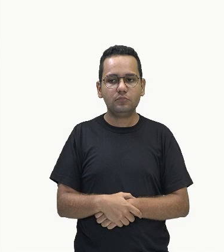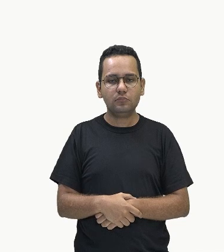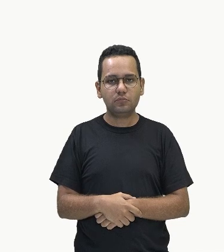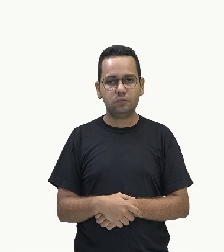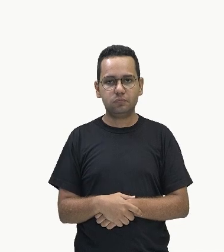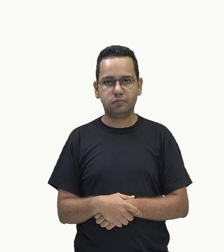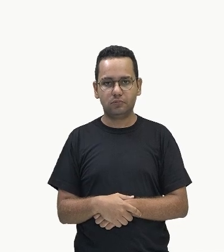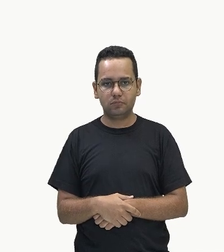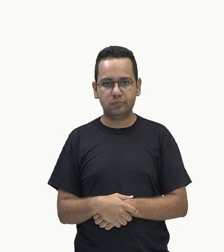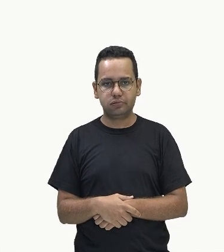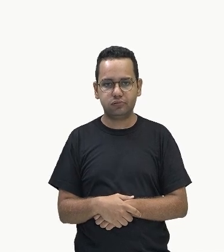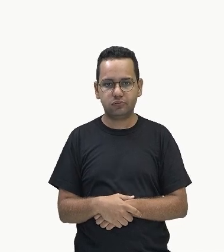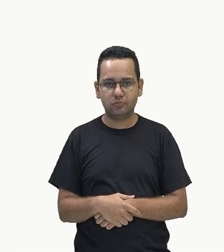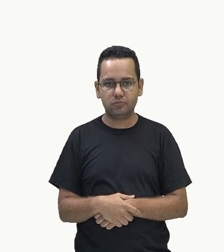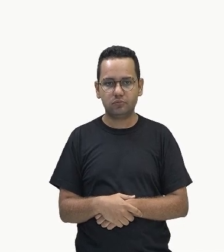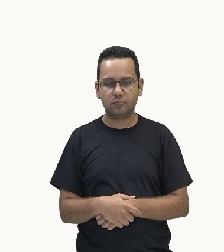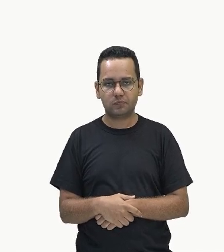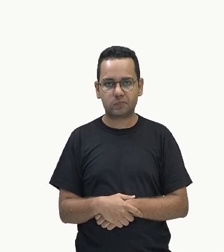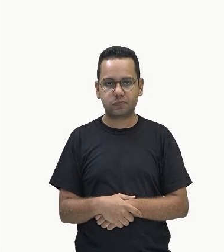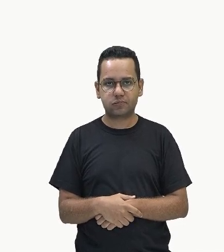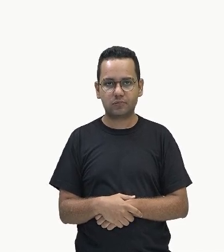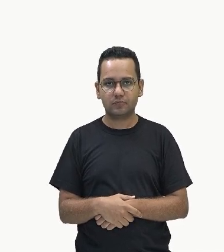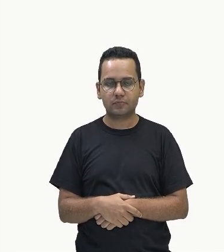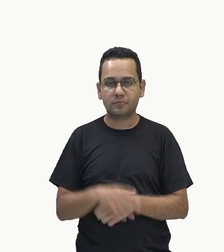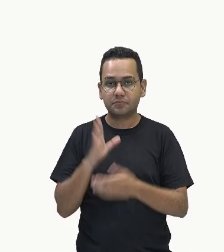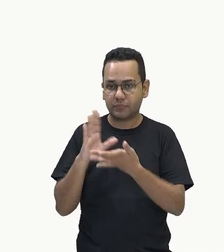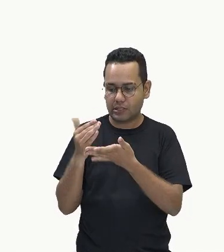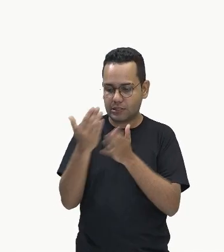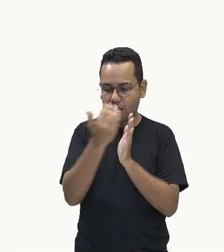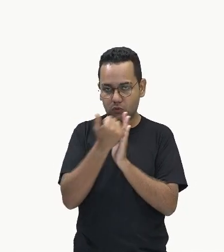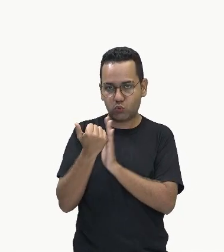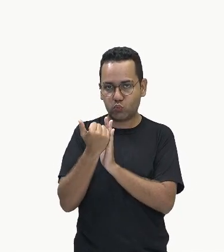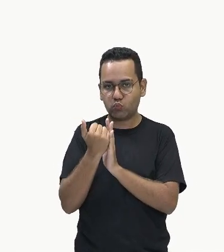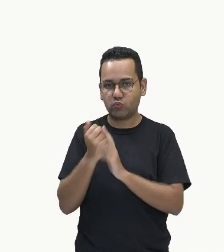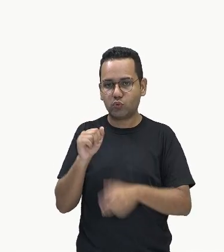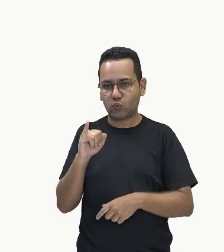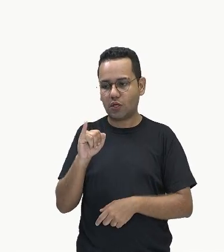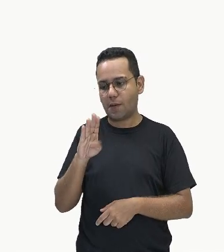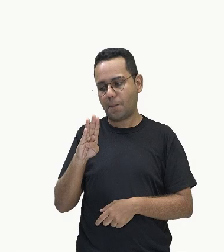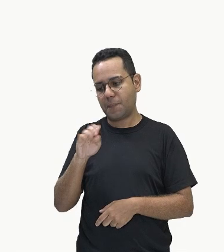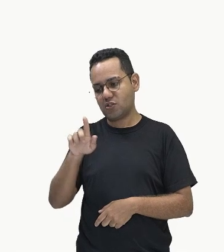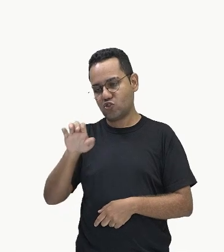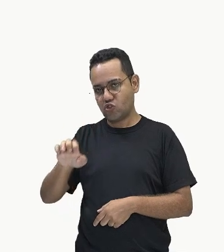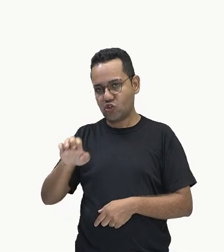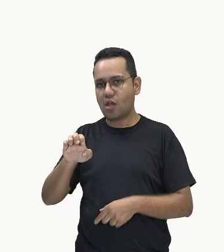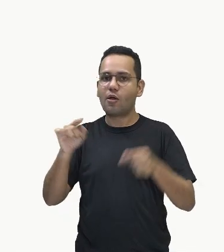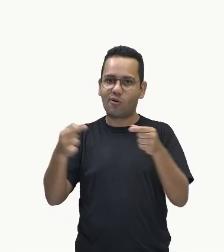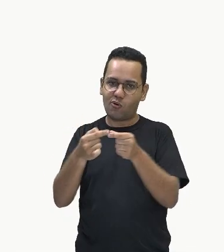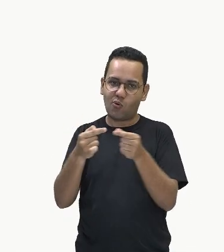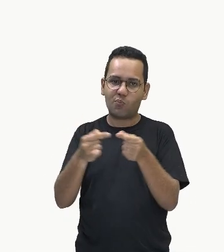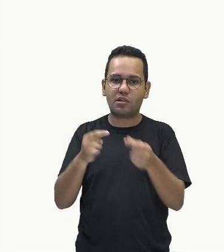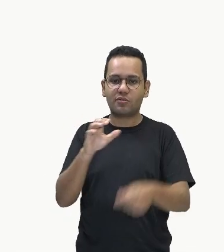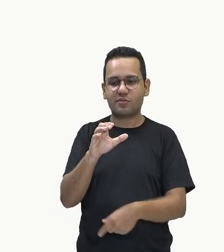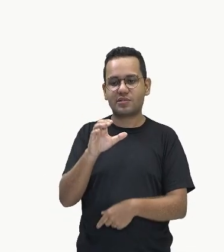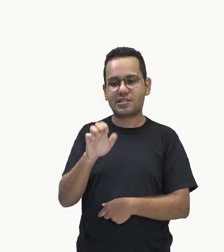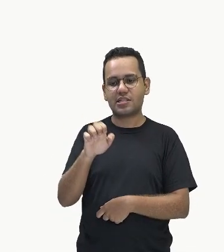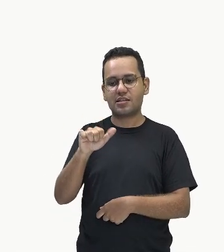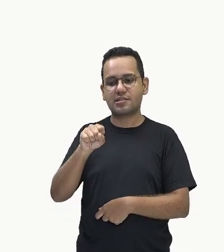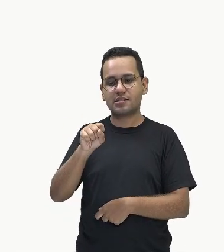conhece como censo aí do IBGE, ela é uma pesquisa censitária, né? Como o próprio nome